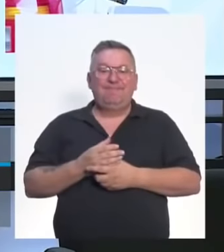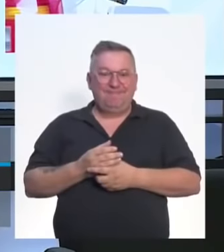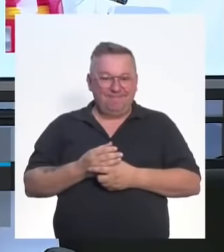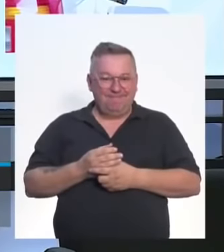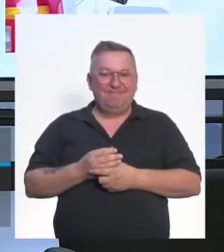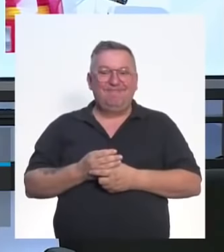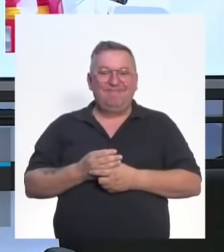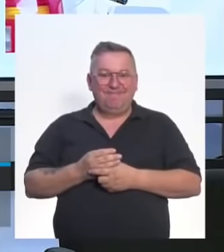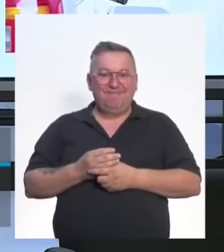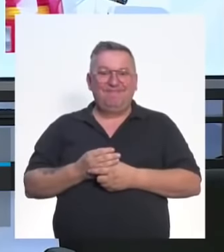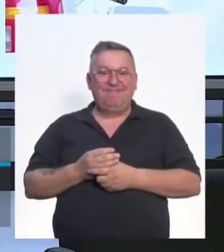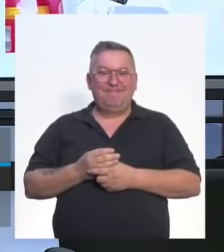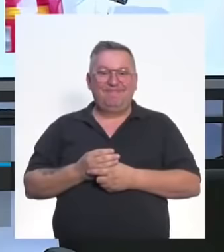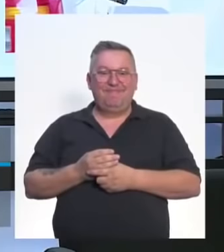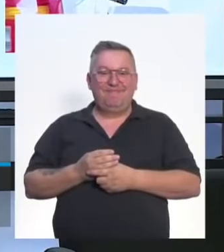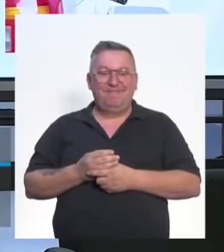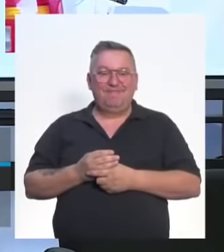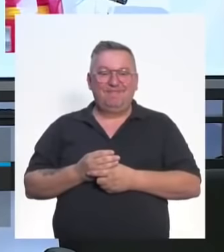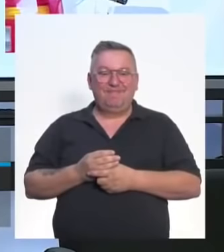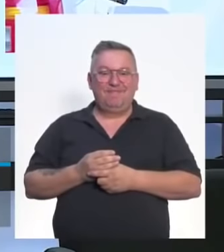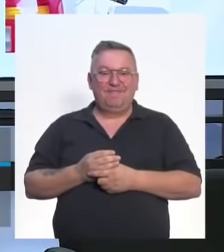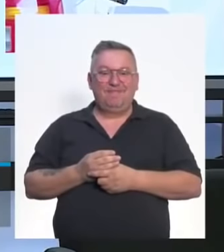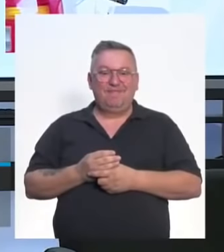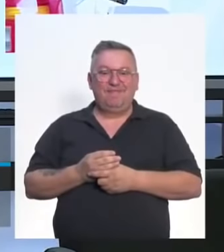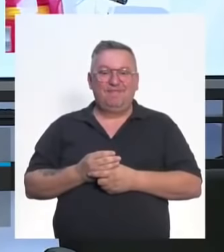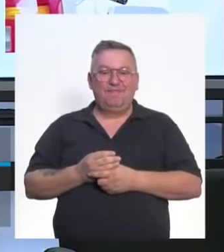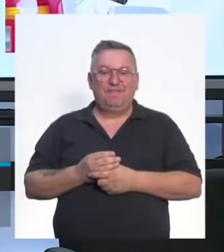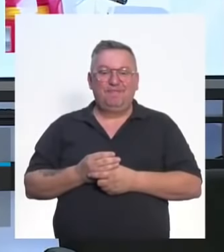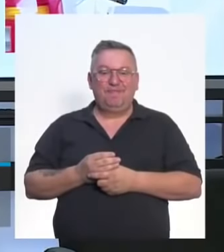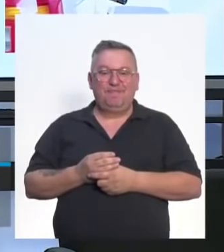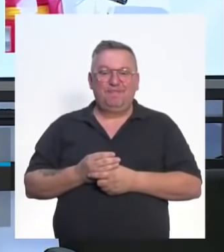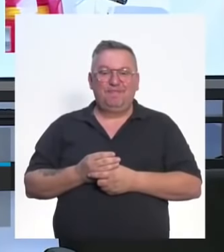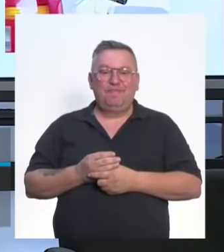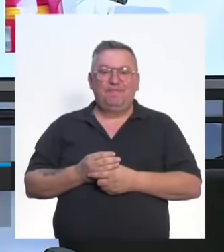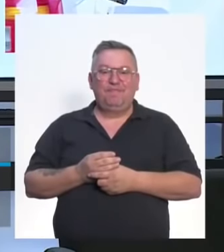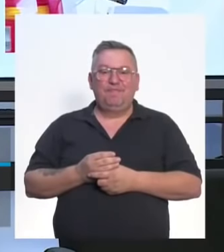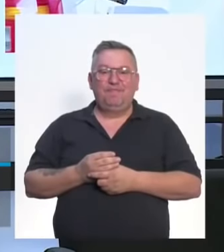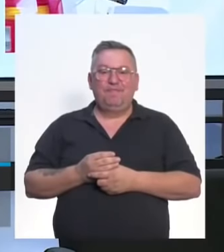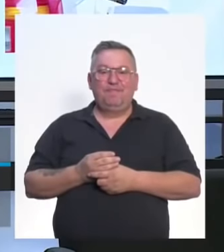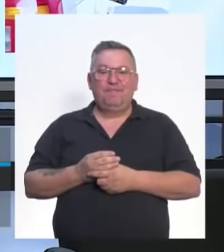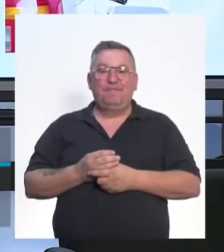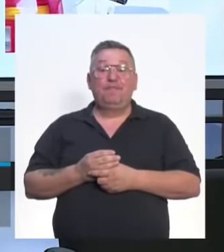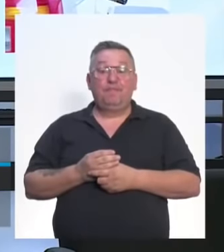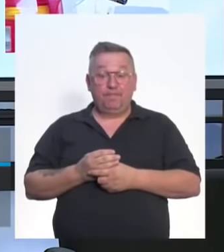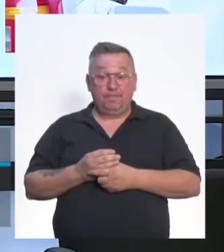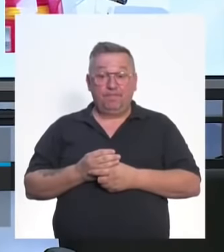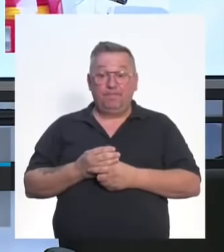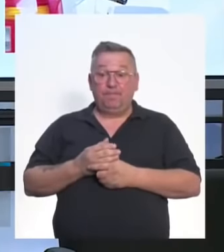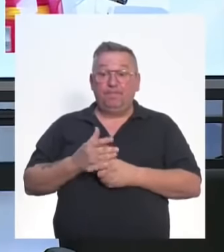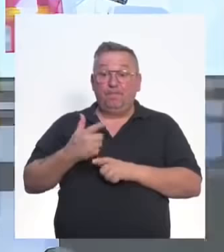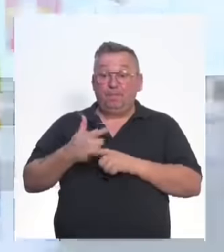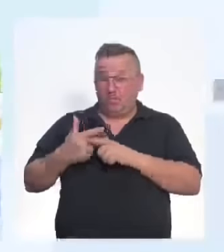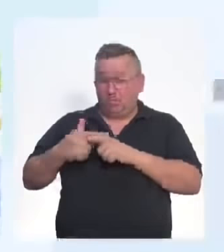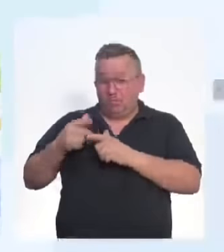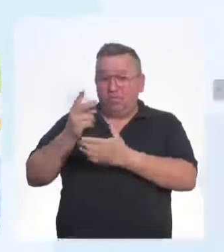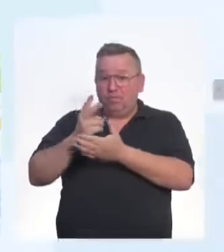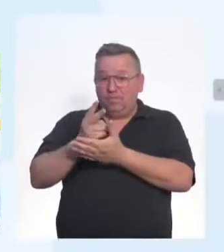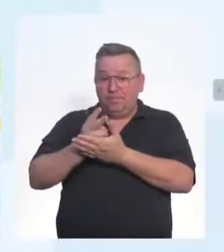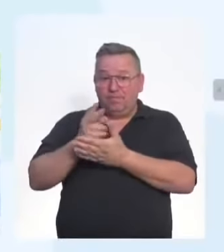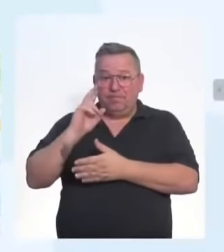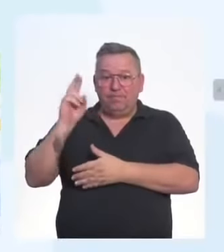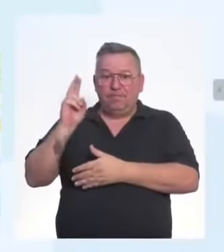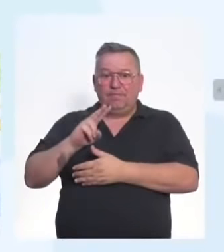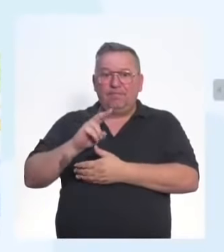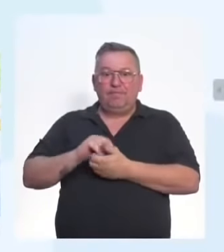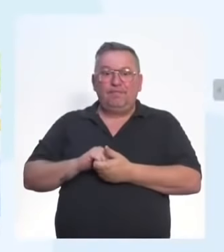novas aí. Isso é bastante legal. Vamos para o próximo, Jonas? Bora lá. Bora lá. Tá ok? Bom, o problema é o mesmo, né? Acho que vocês já estão até